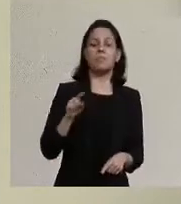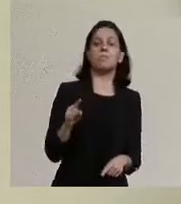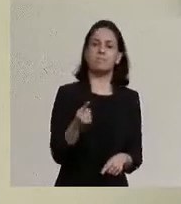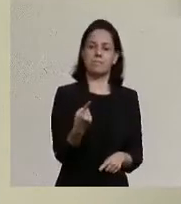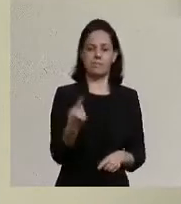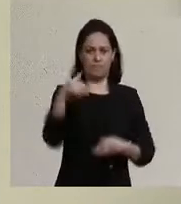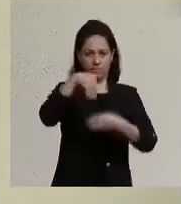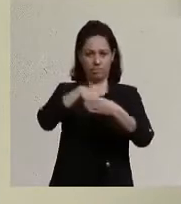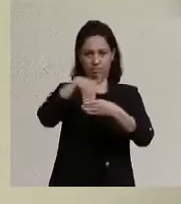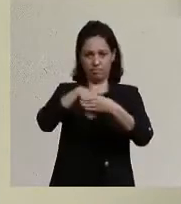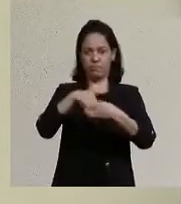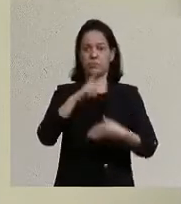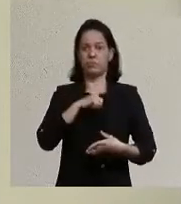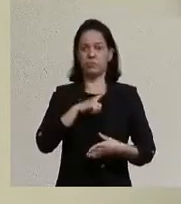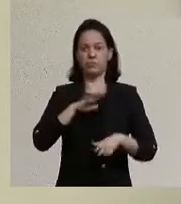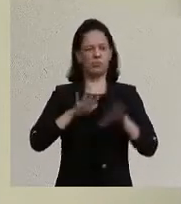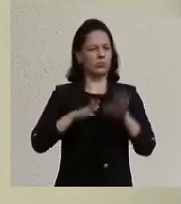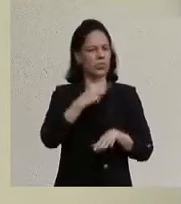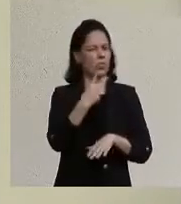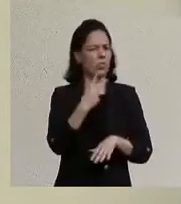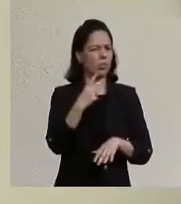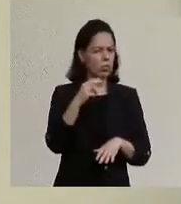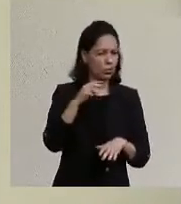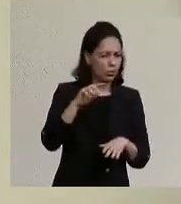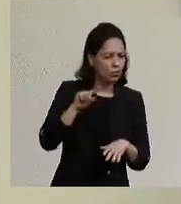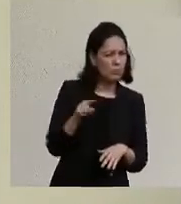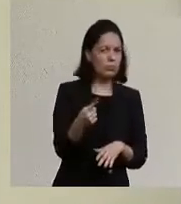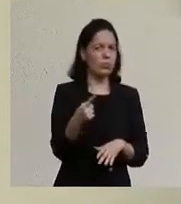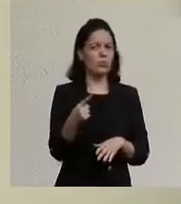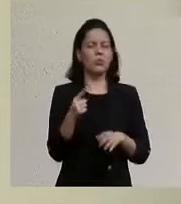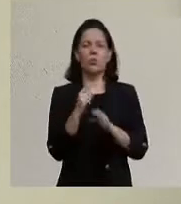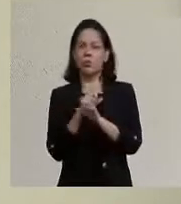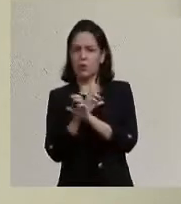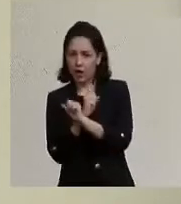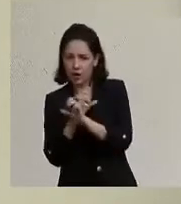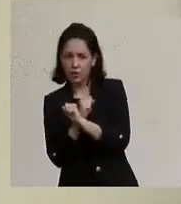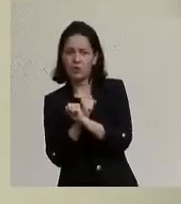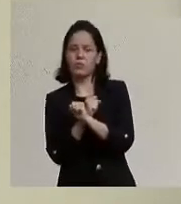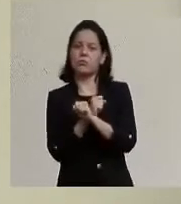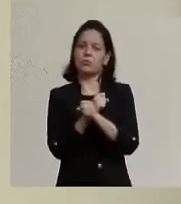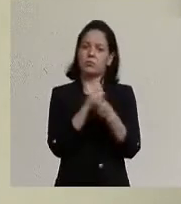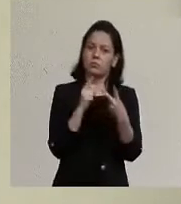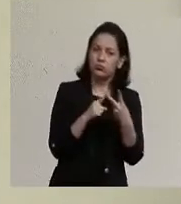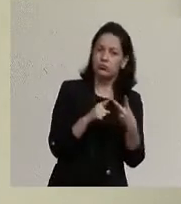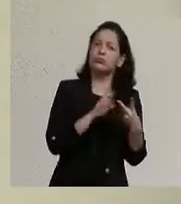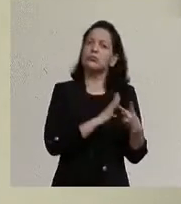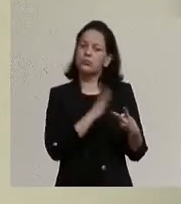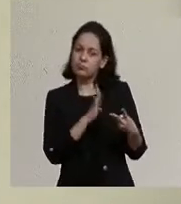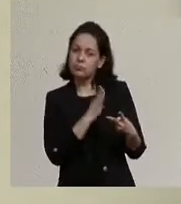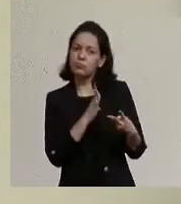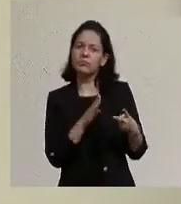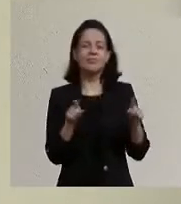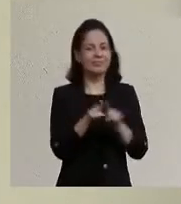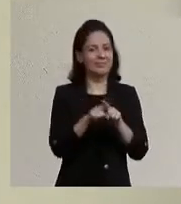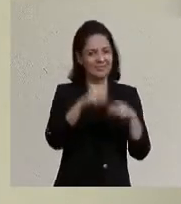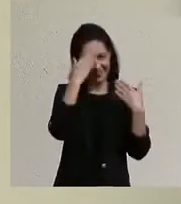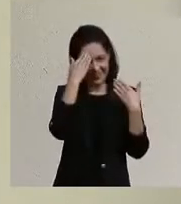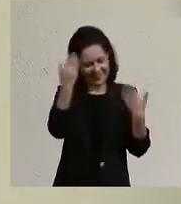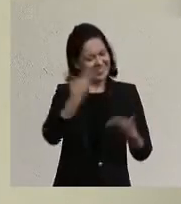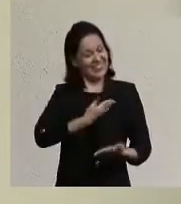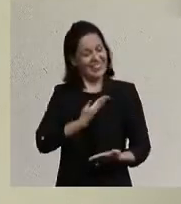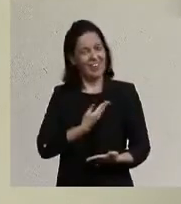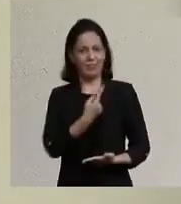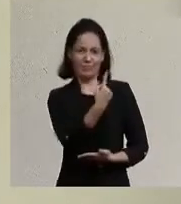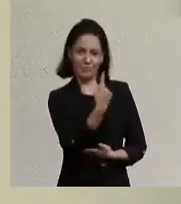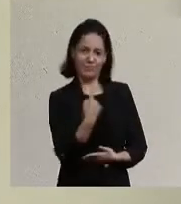tendo recebido quase dois mil votos em Cajamar em Barueri inclusive aqui quero agradecer a presença do